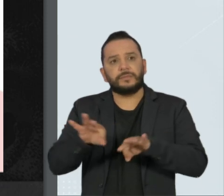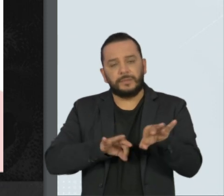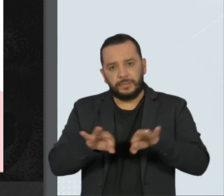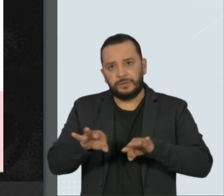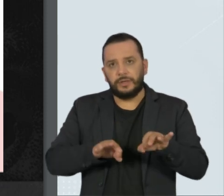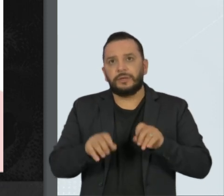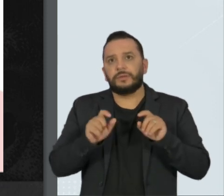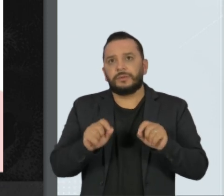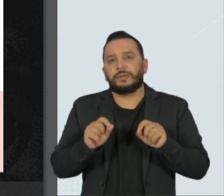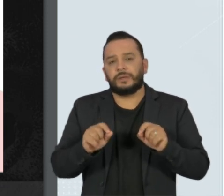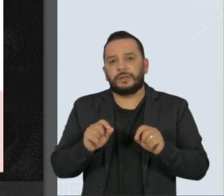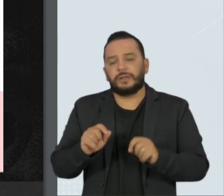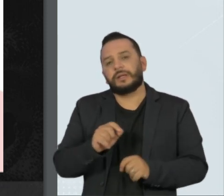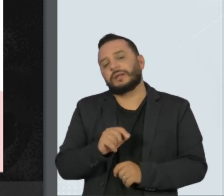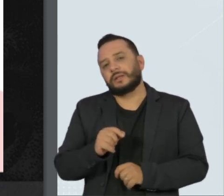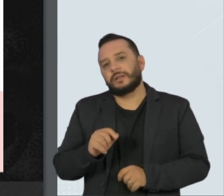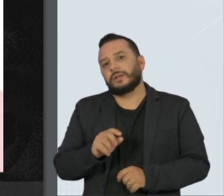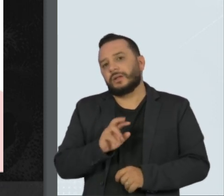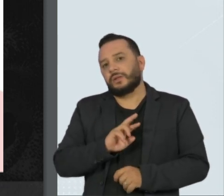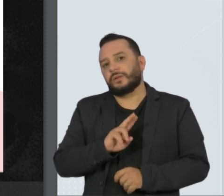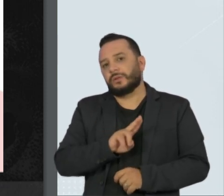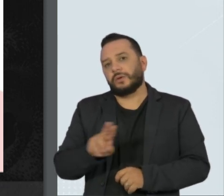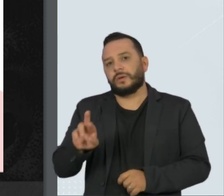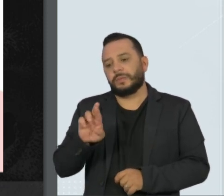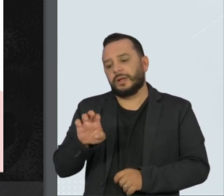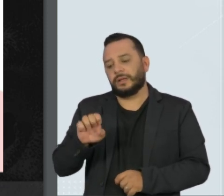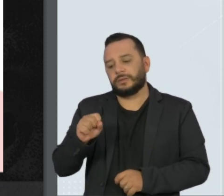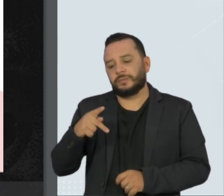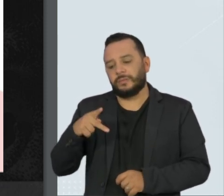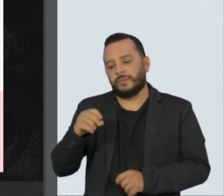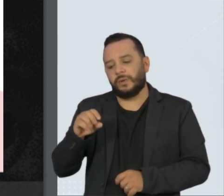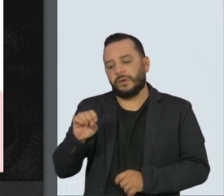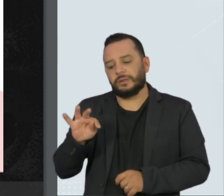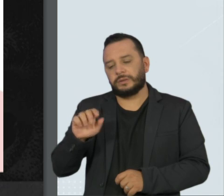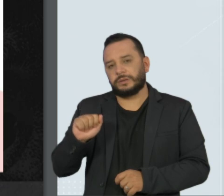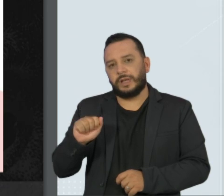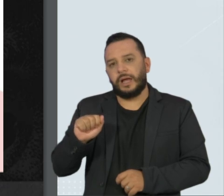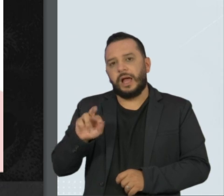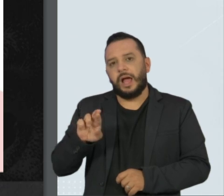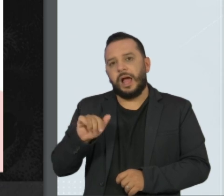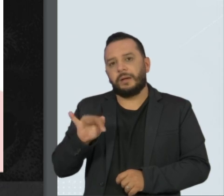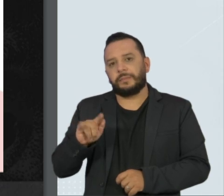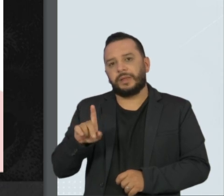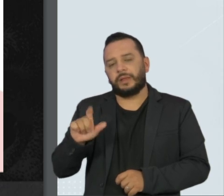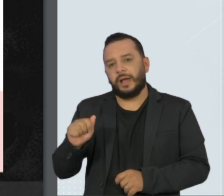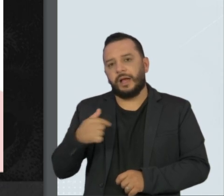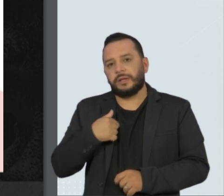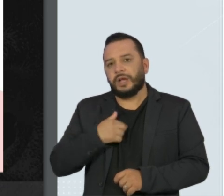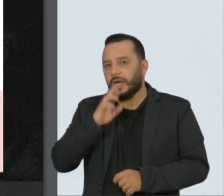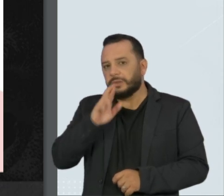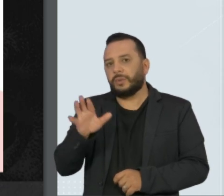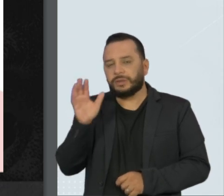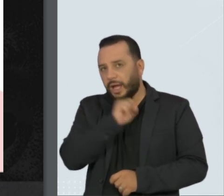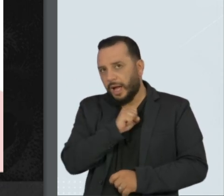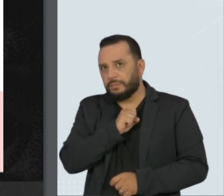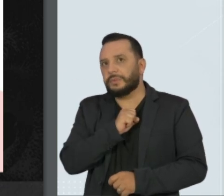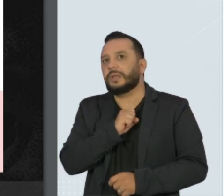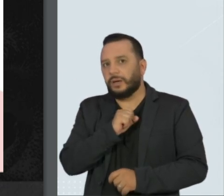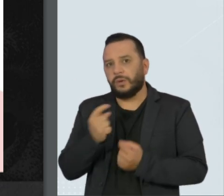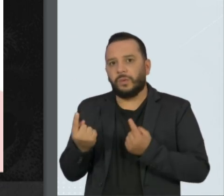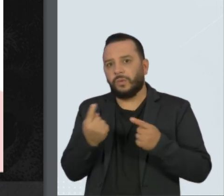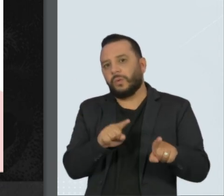chama Resposta Rápida às Infecções. Nós temos 2 unidades nesse